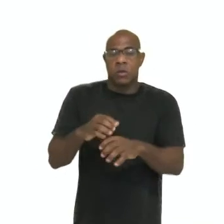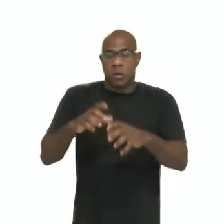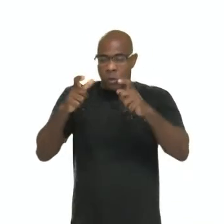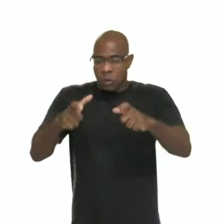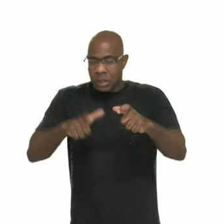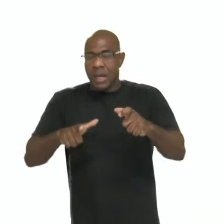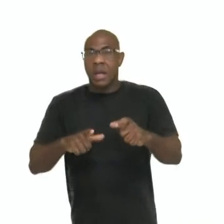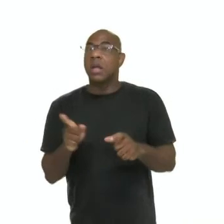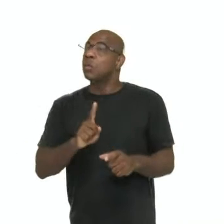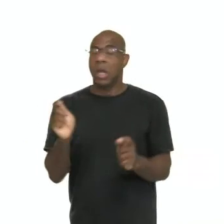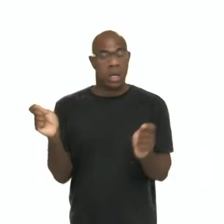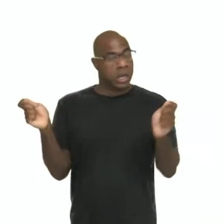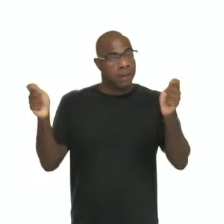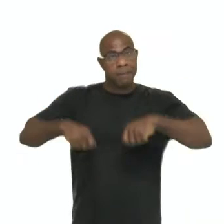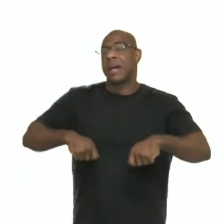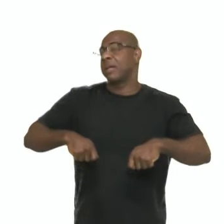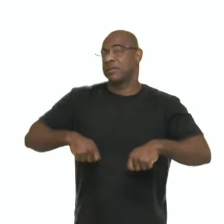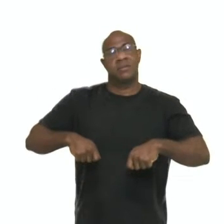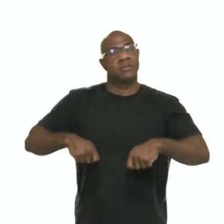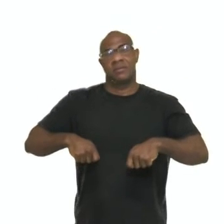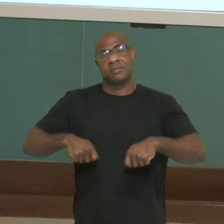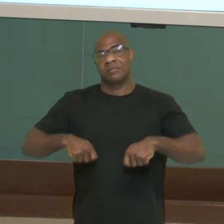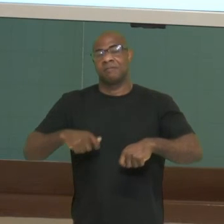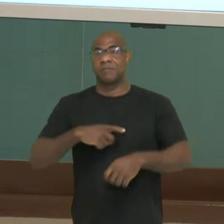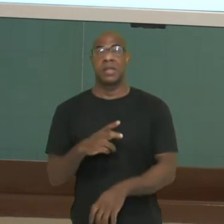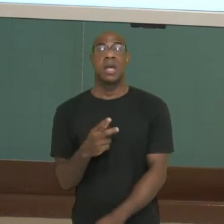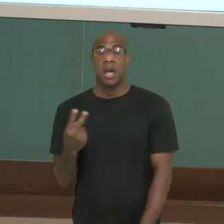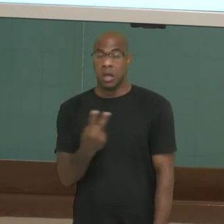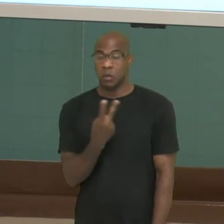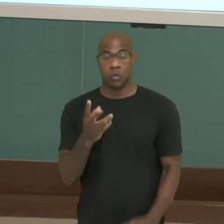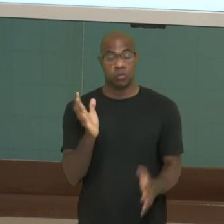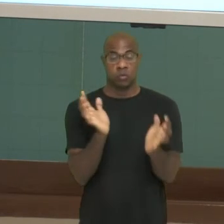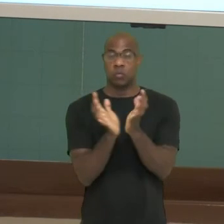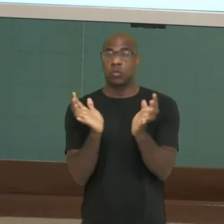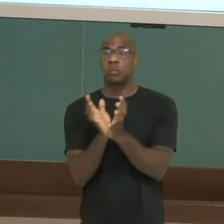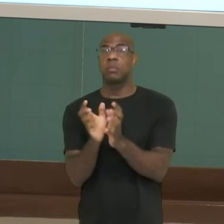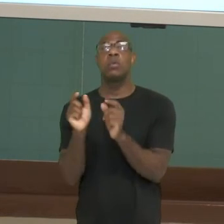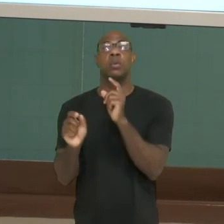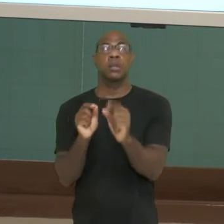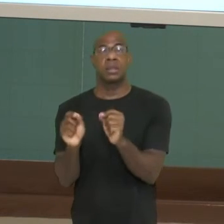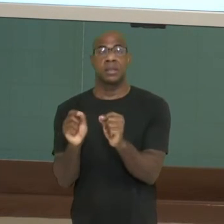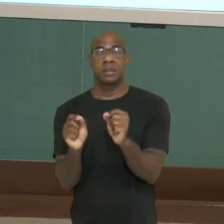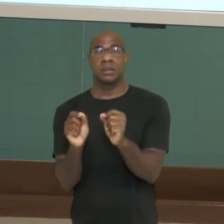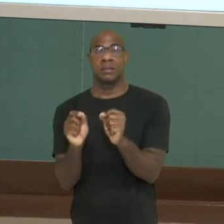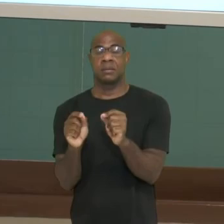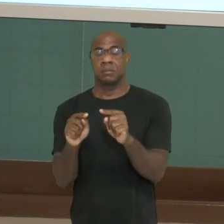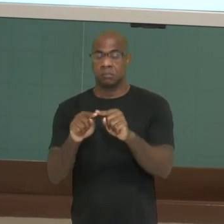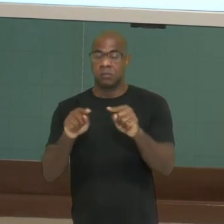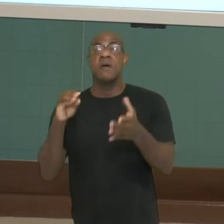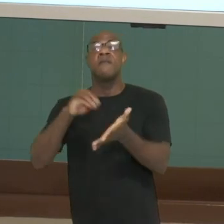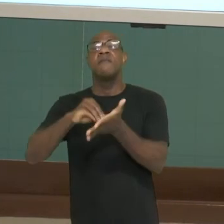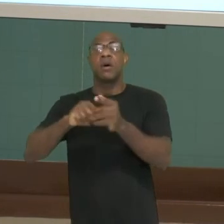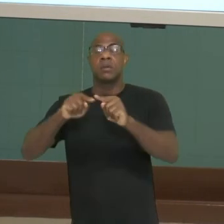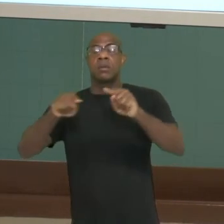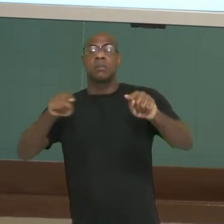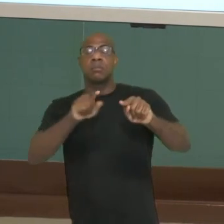de intercruzarem. As duas populações, vocês vão completar aqui nesse